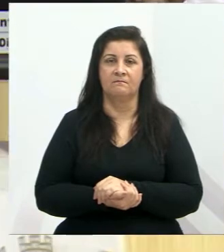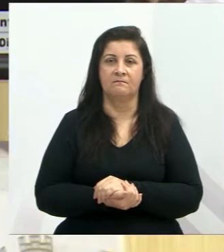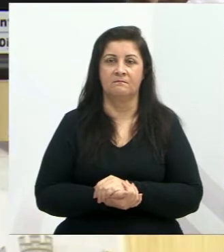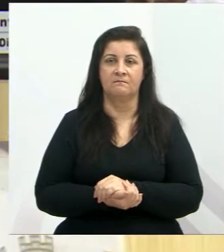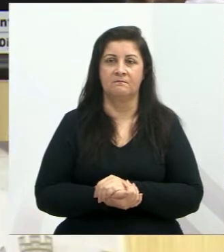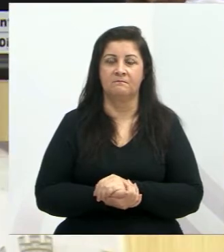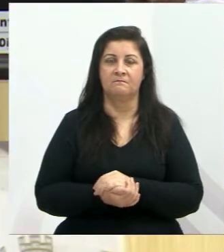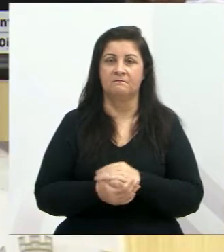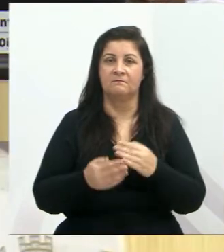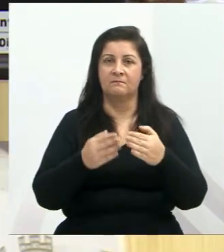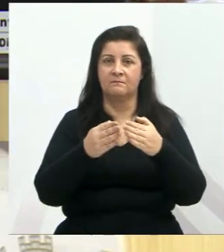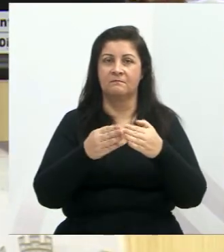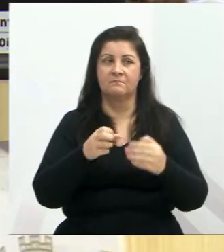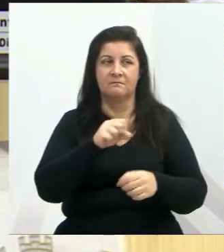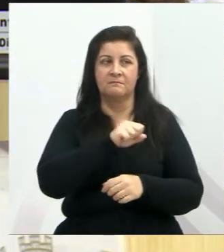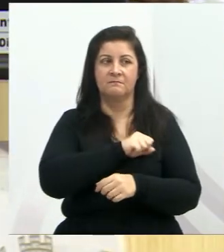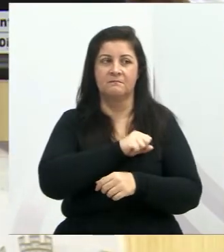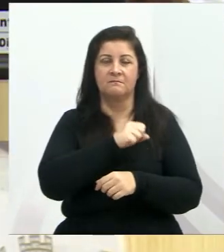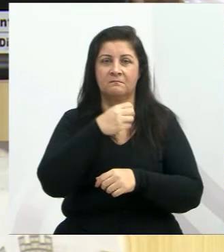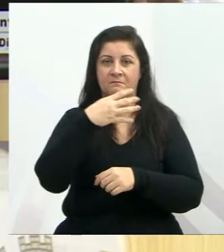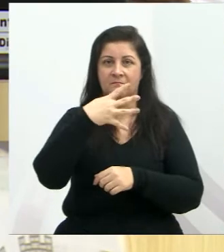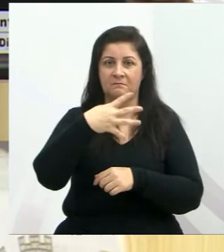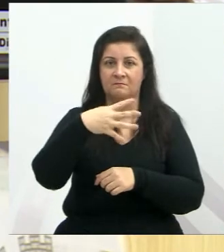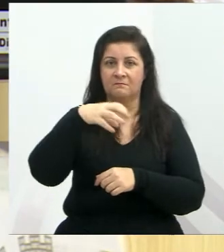Pedido de número 49.